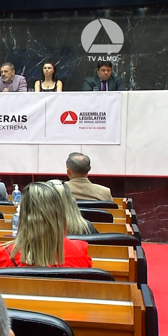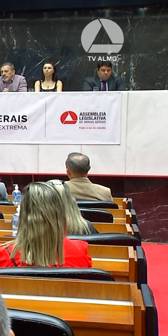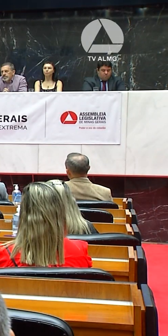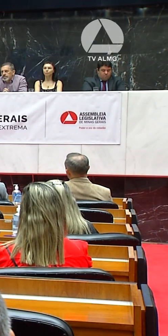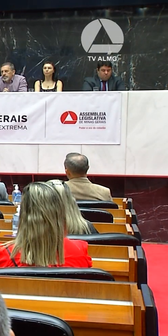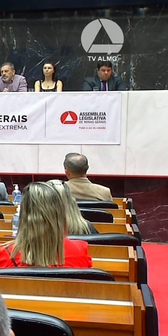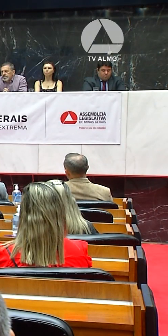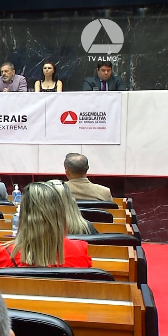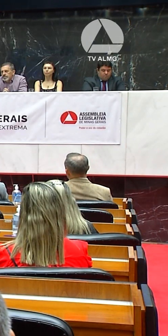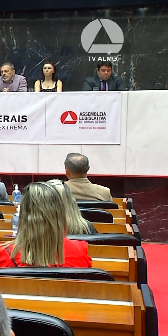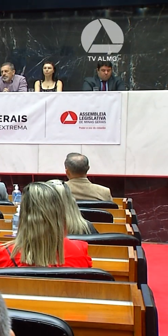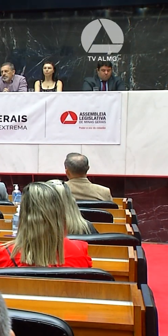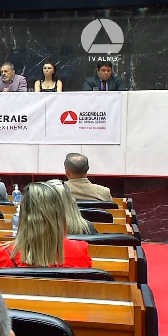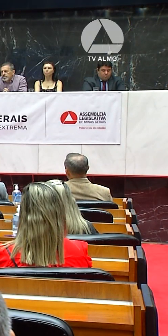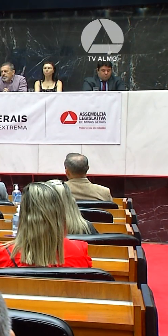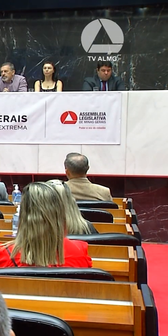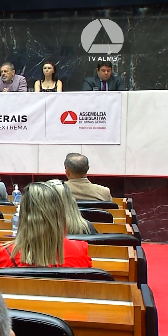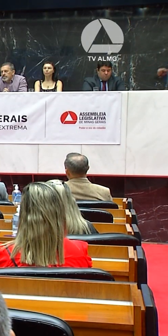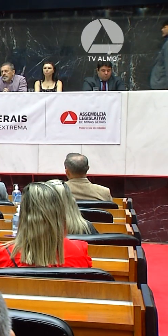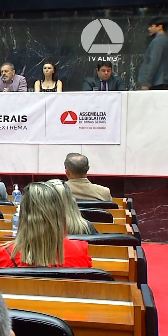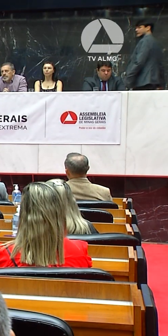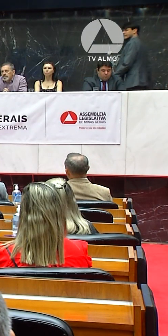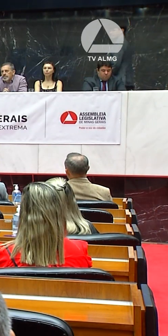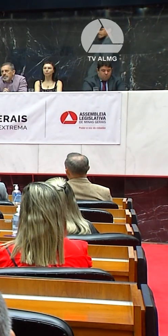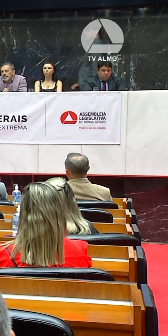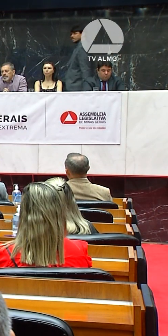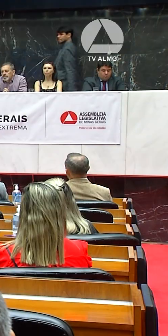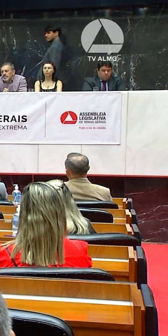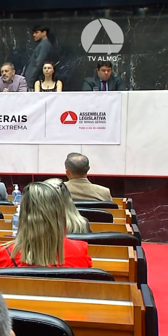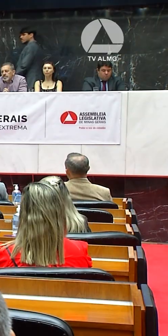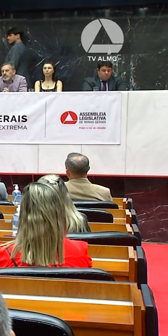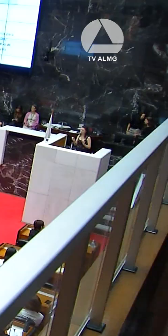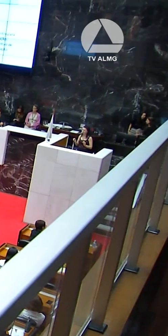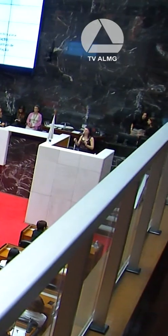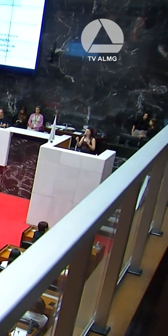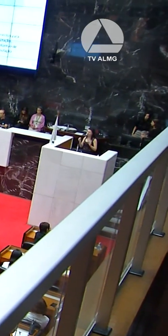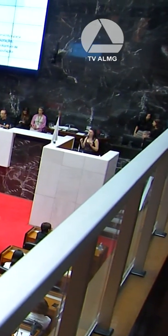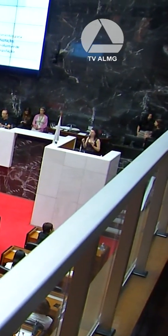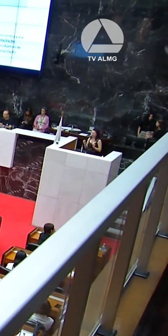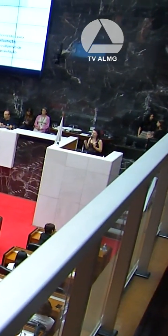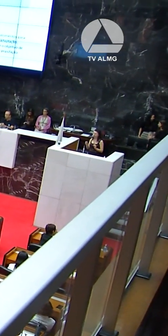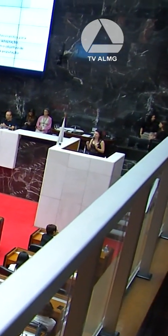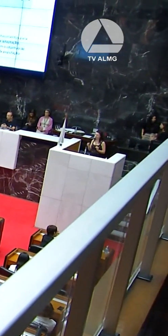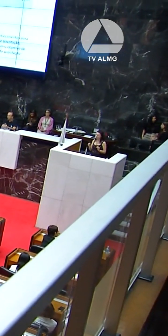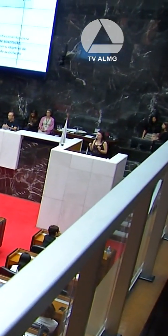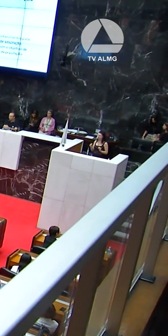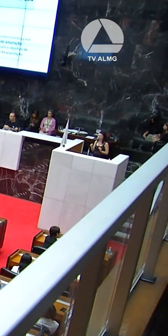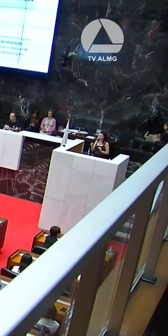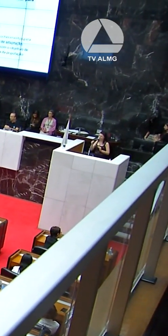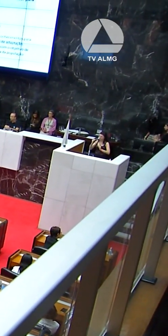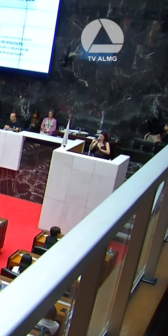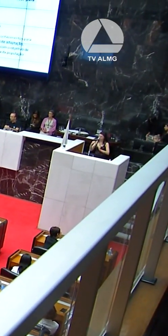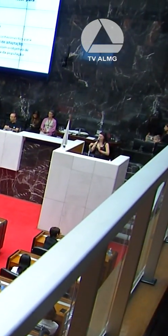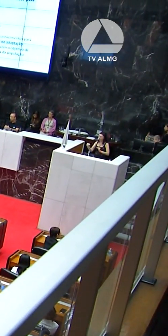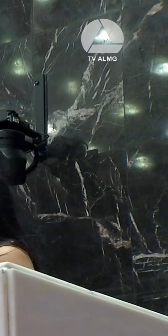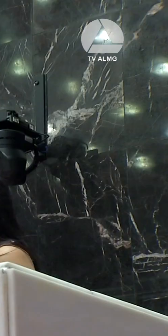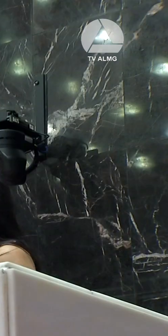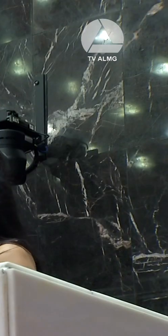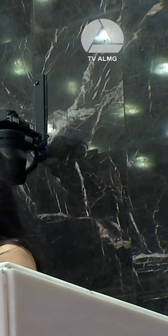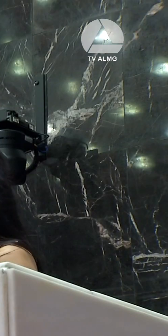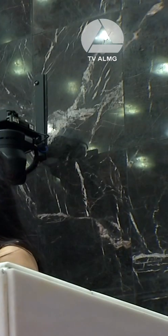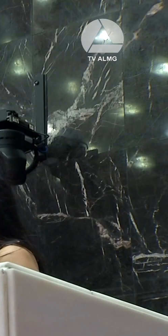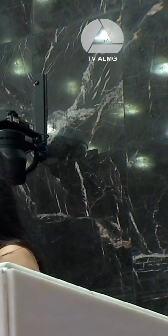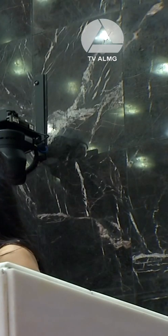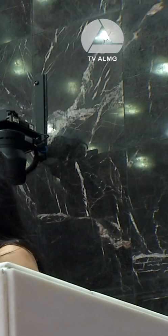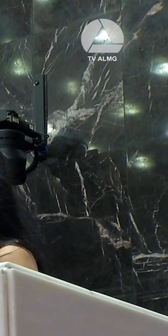seminário técnico desafios na convivência com a seca e a chuva extremas lançado neste ano e que reuniu sociedade